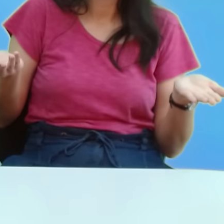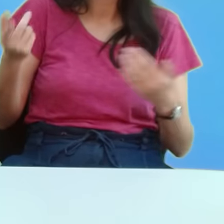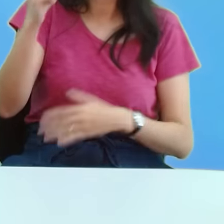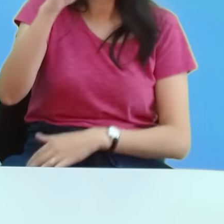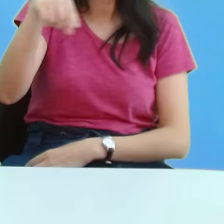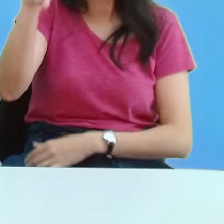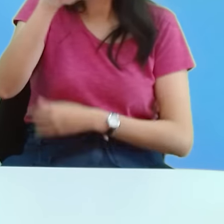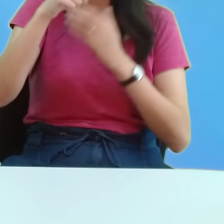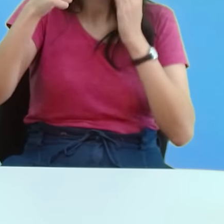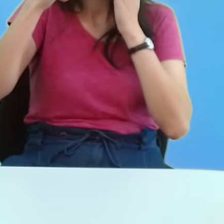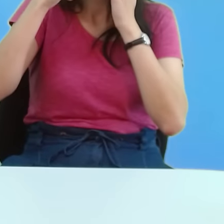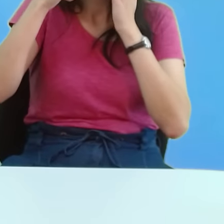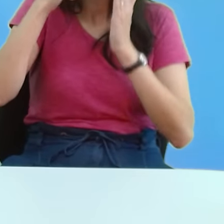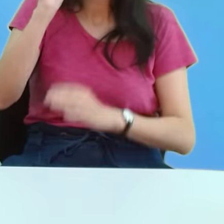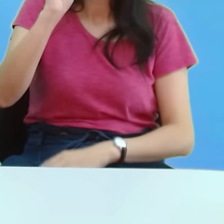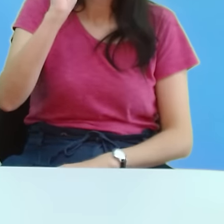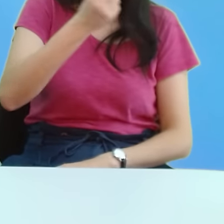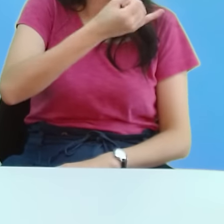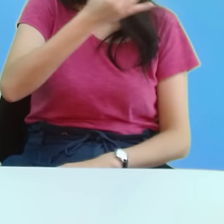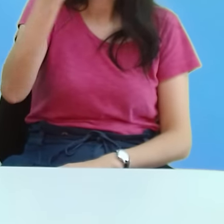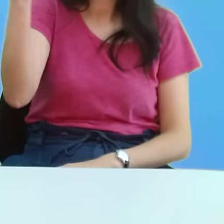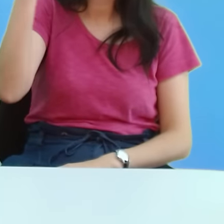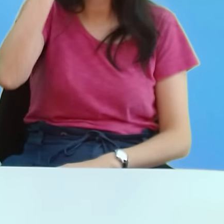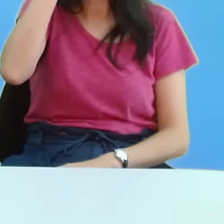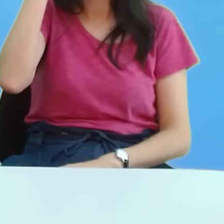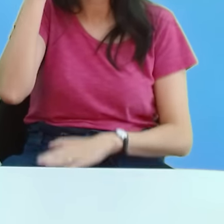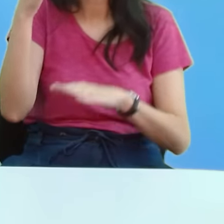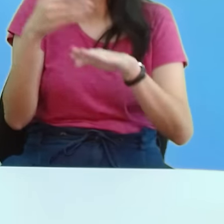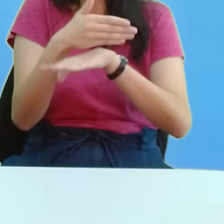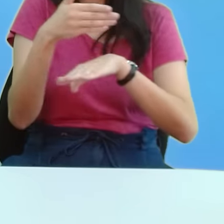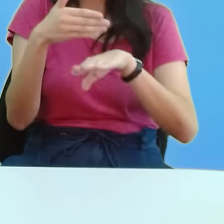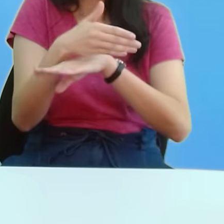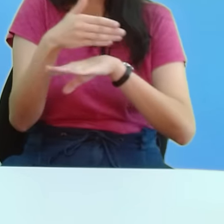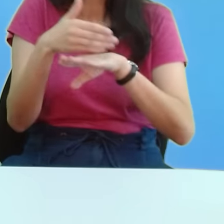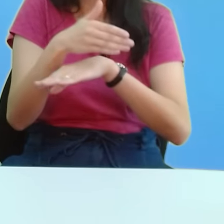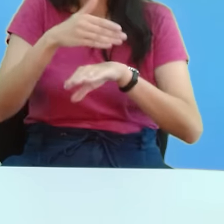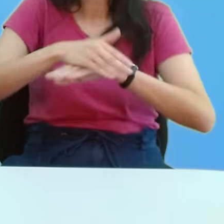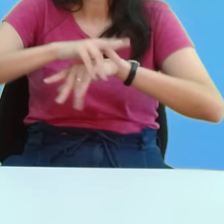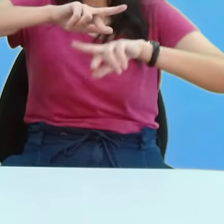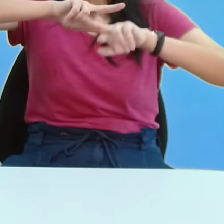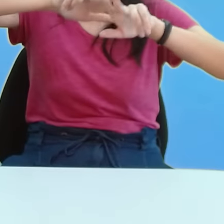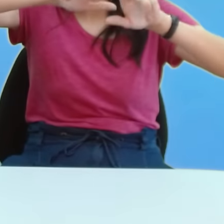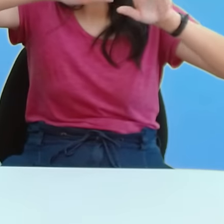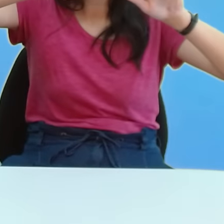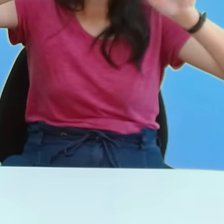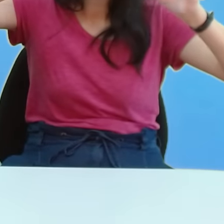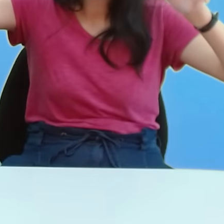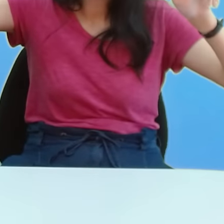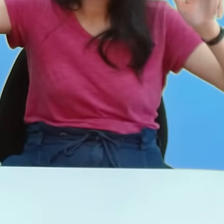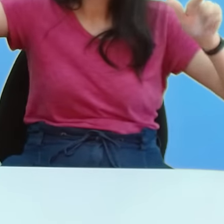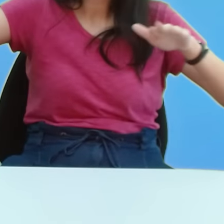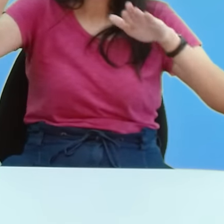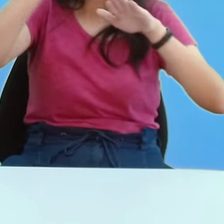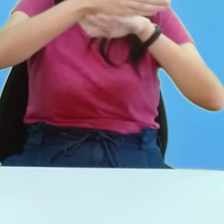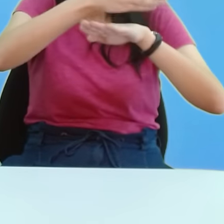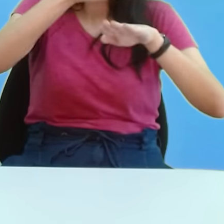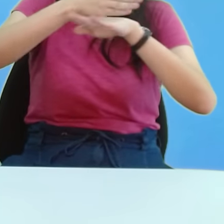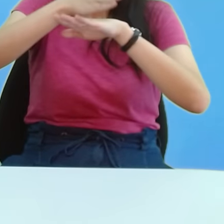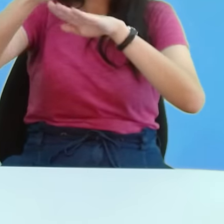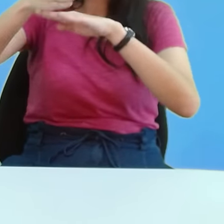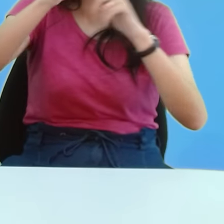aí quantas pessoas participando, né, nos mais diversos